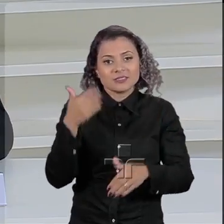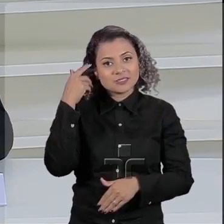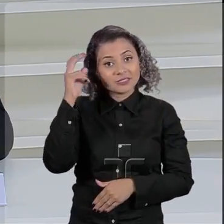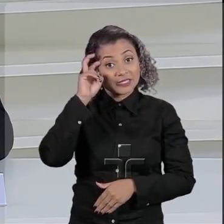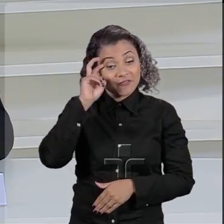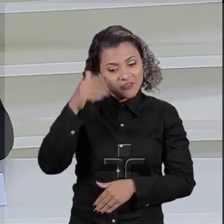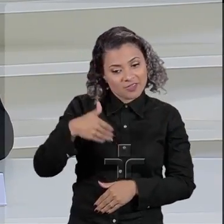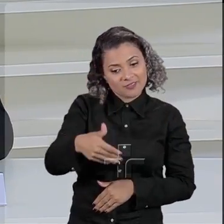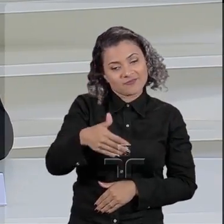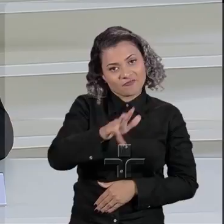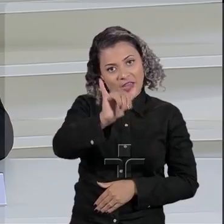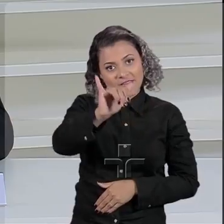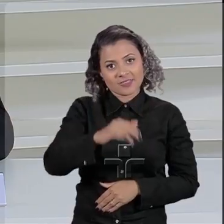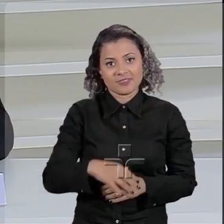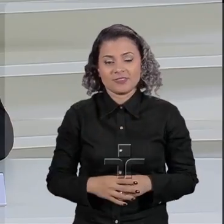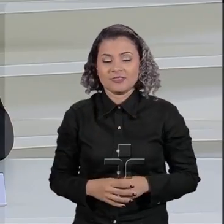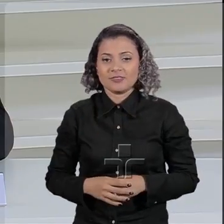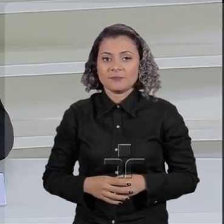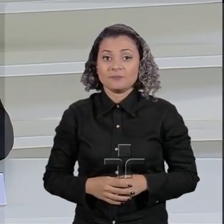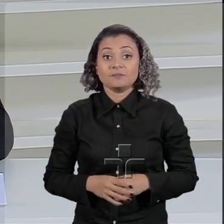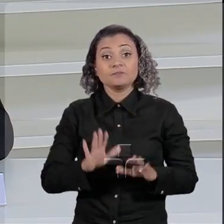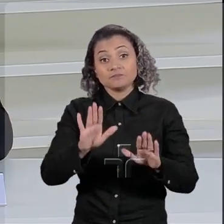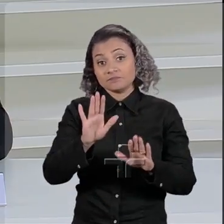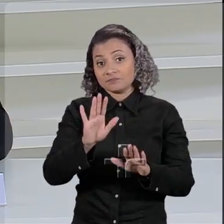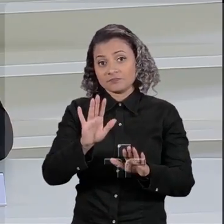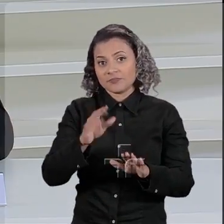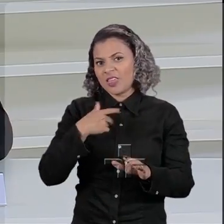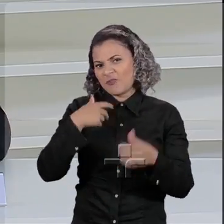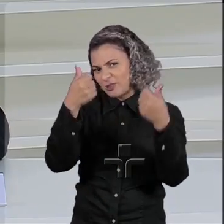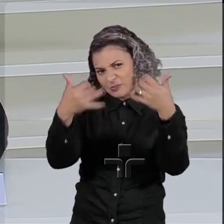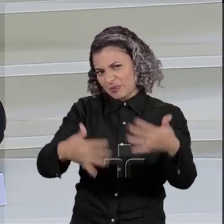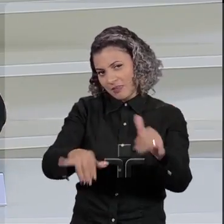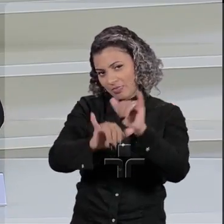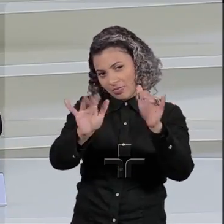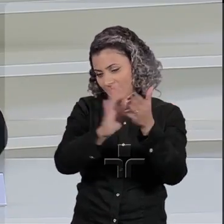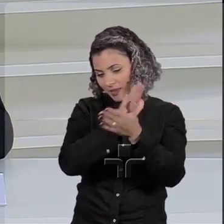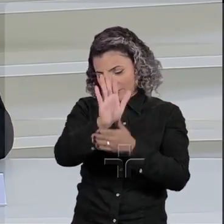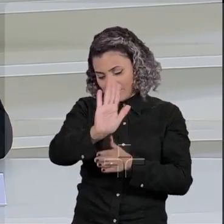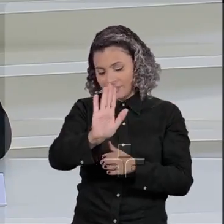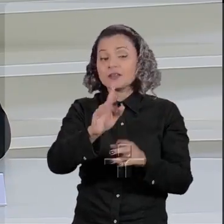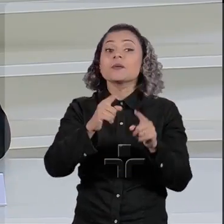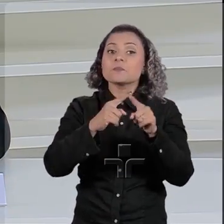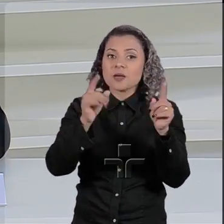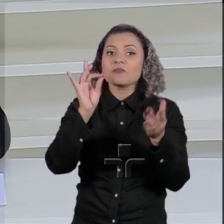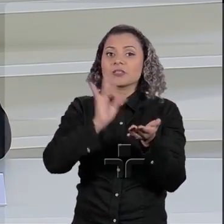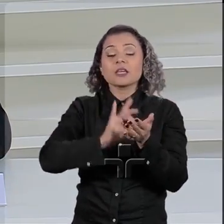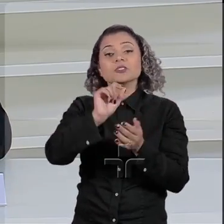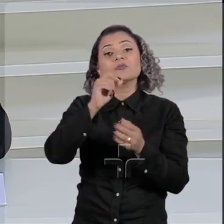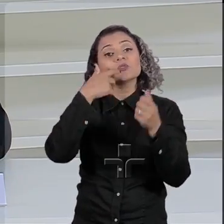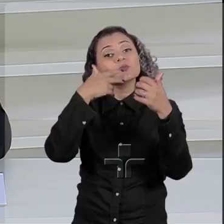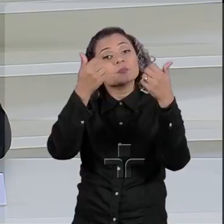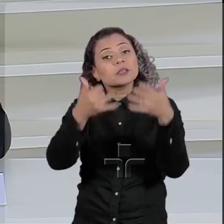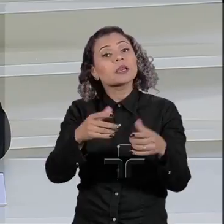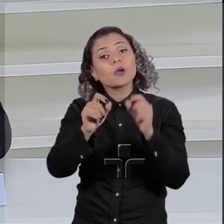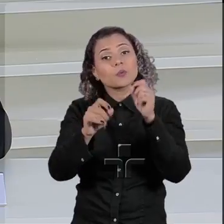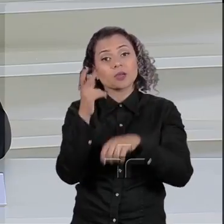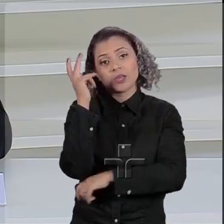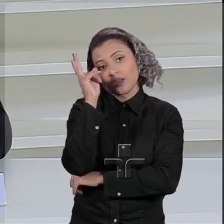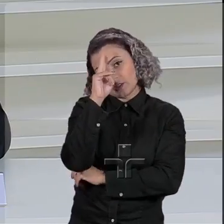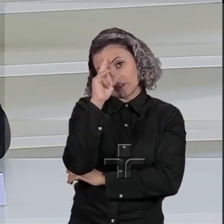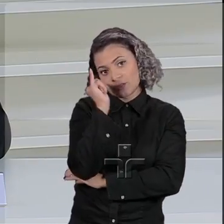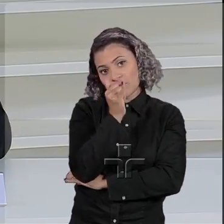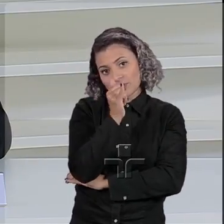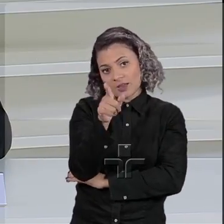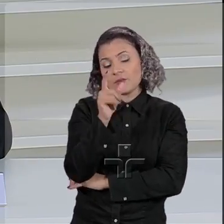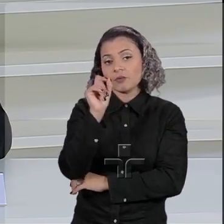quinta-feira. Se você me permite, eu não vou fazer propriamente menção, mas eu vou contar um pouquinho da história do livro, que é legal. Nós tínhamos um